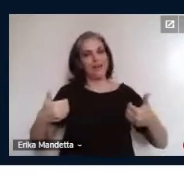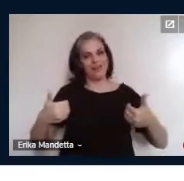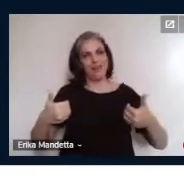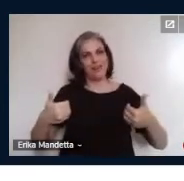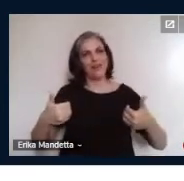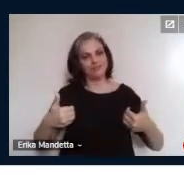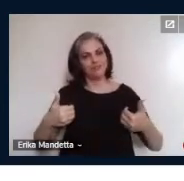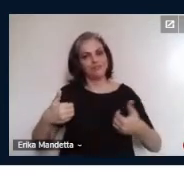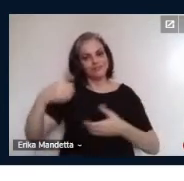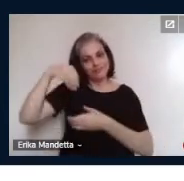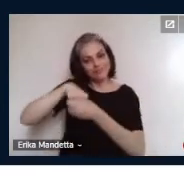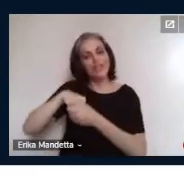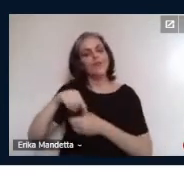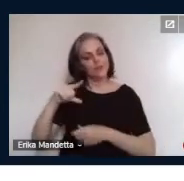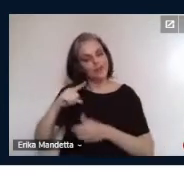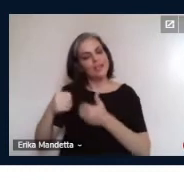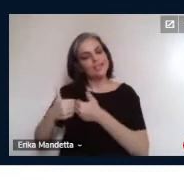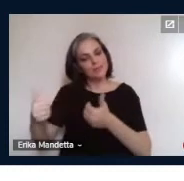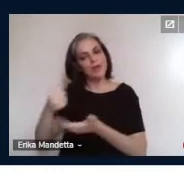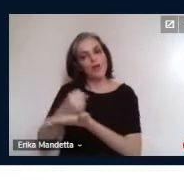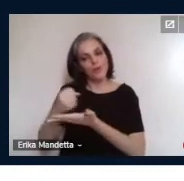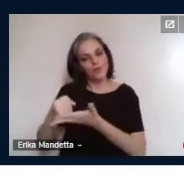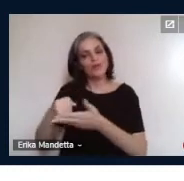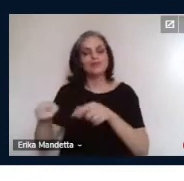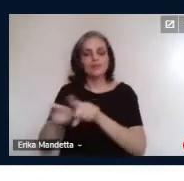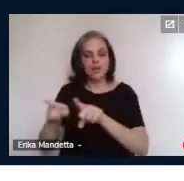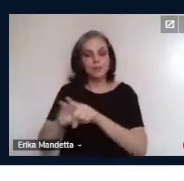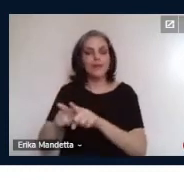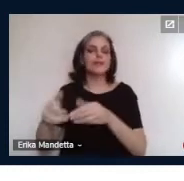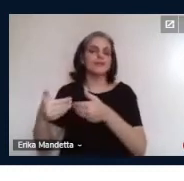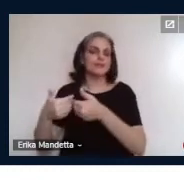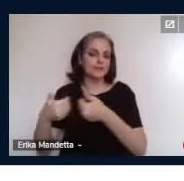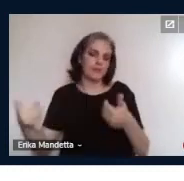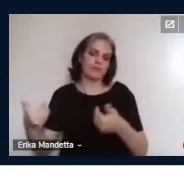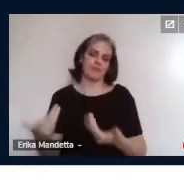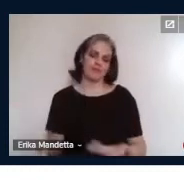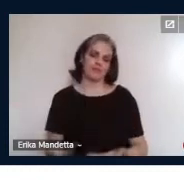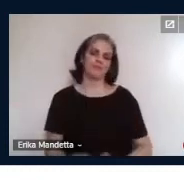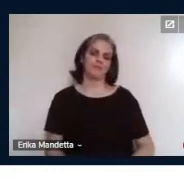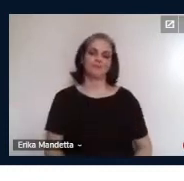na contratação eles fazem, acabam fazendo essa divisão.